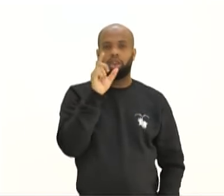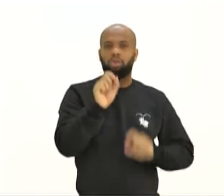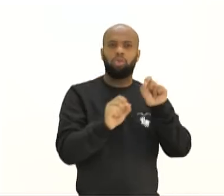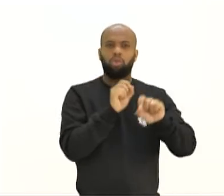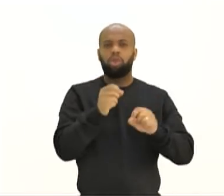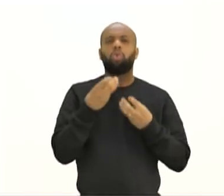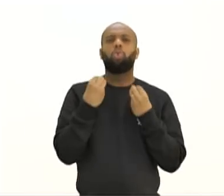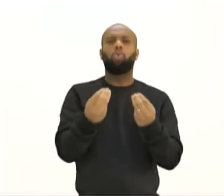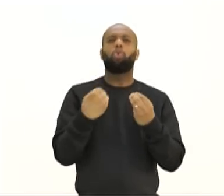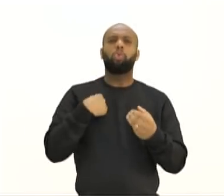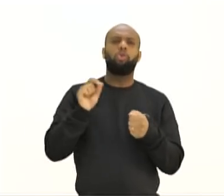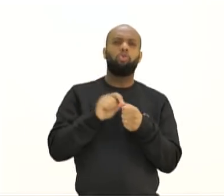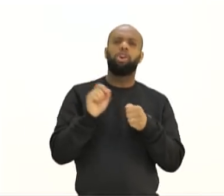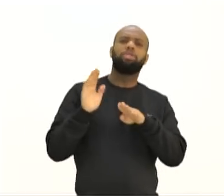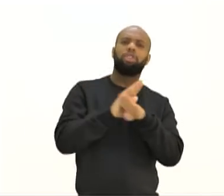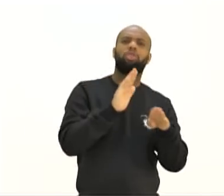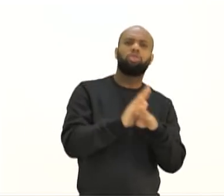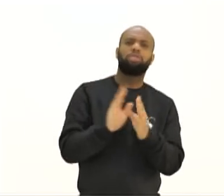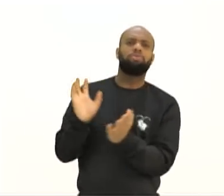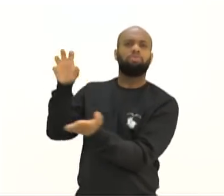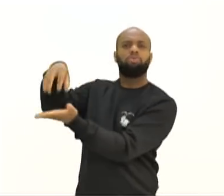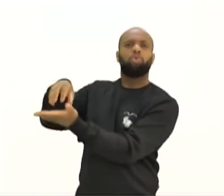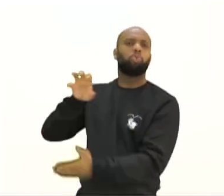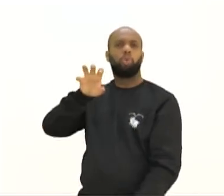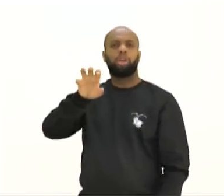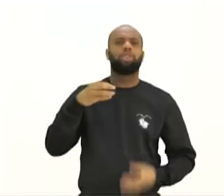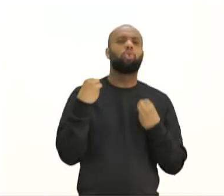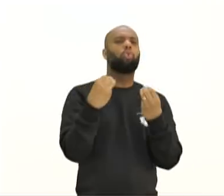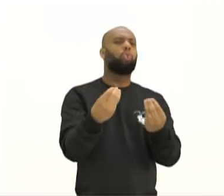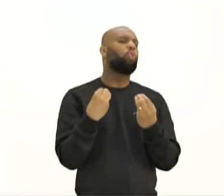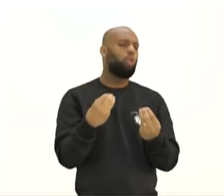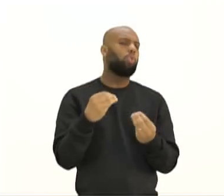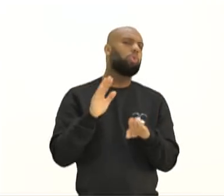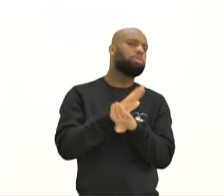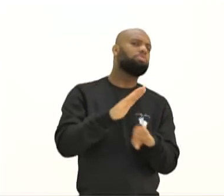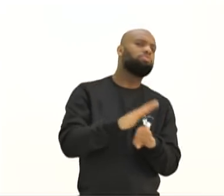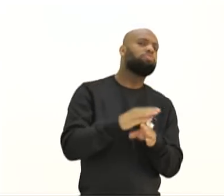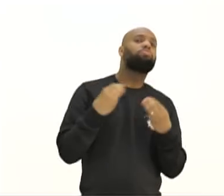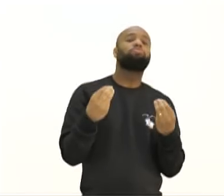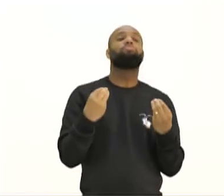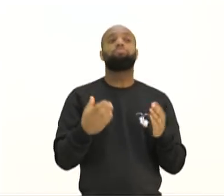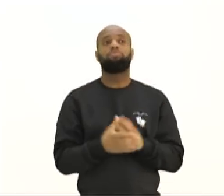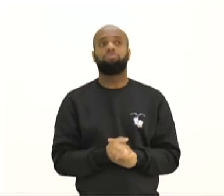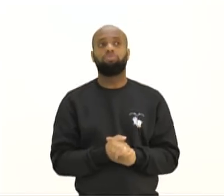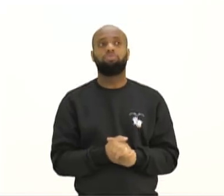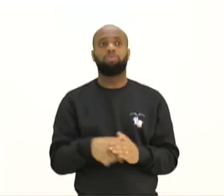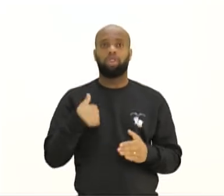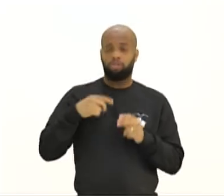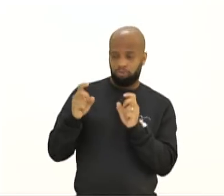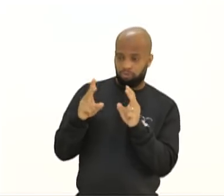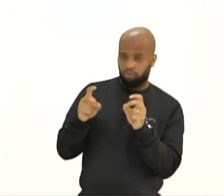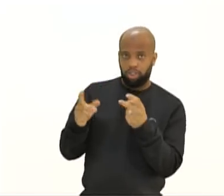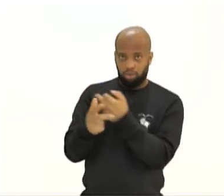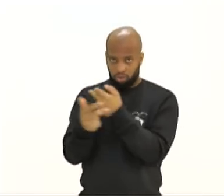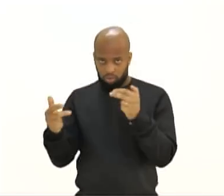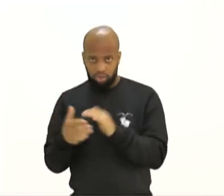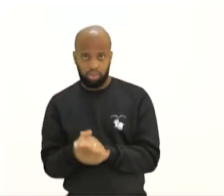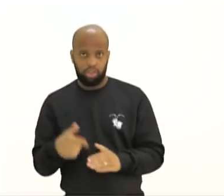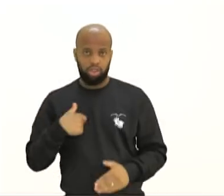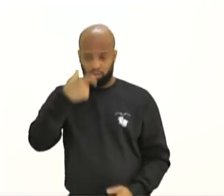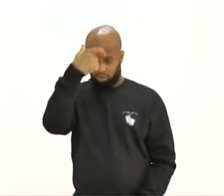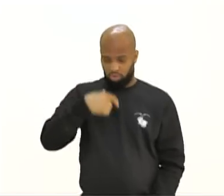ver como é que eu faço para ajudar uma organização, uma ONG, uma Non-Profit Organization. Eu vendo produtos, eu